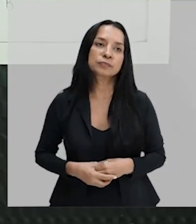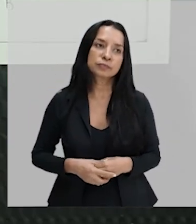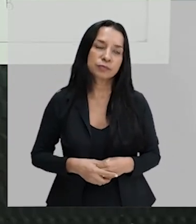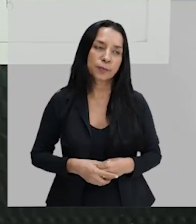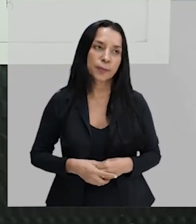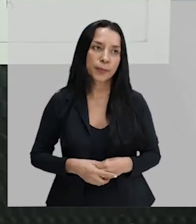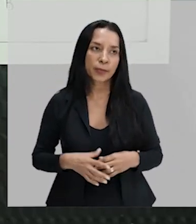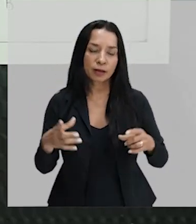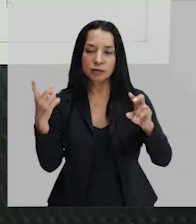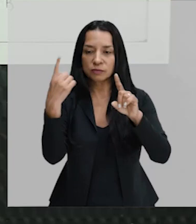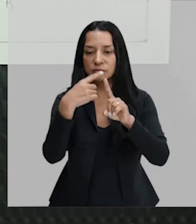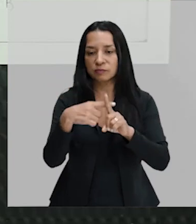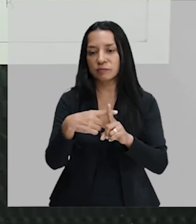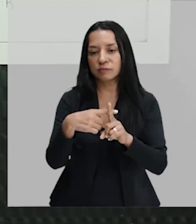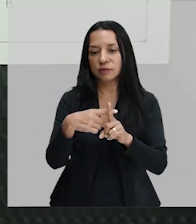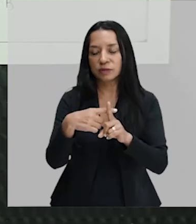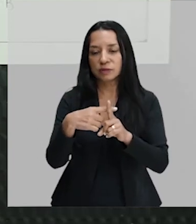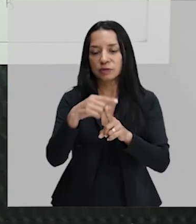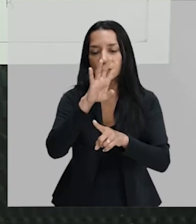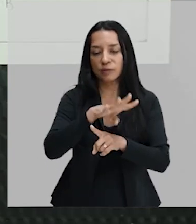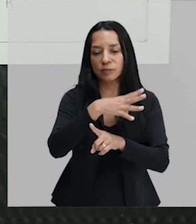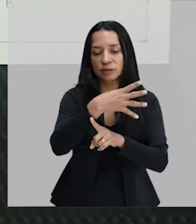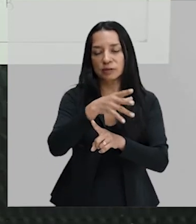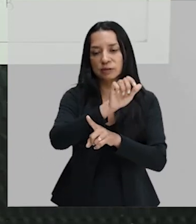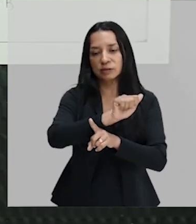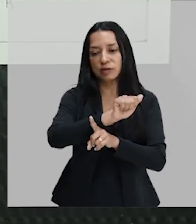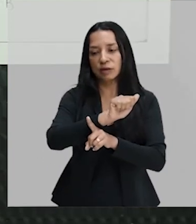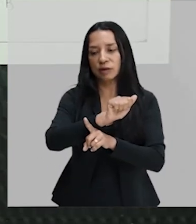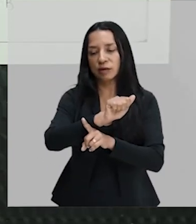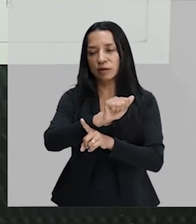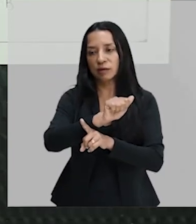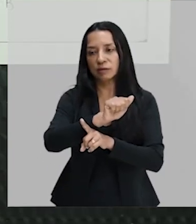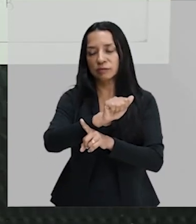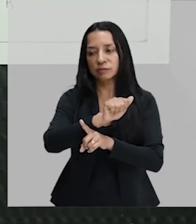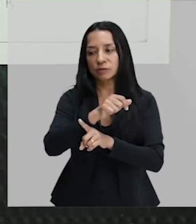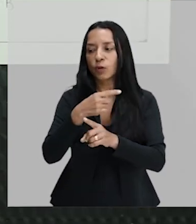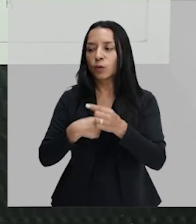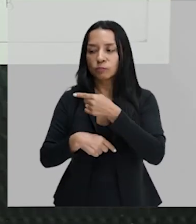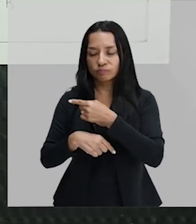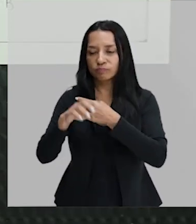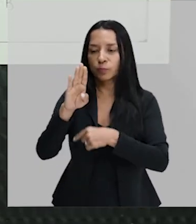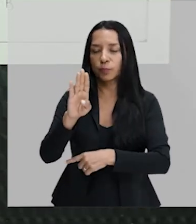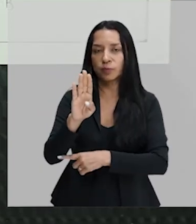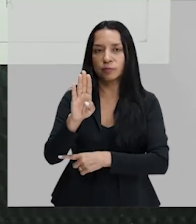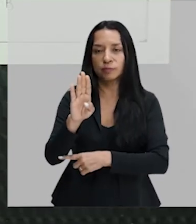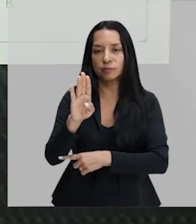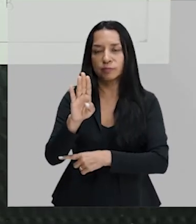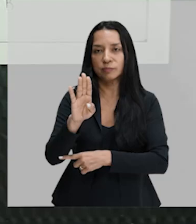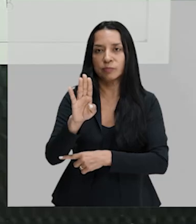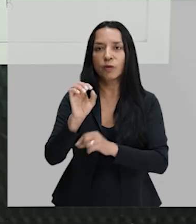para criar um espaço aqui para a gente fazer essa continha aqui. Colocar aqui, eu coloquei duas matrizes, né?